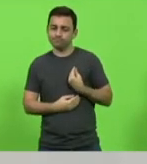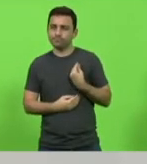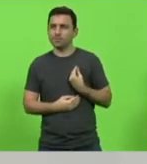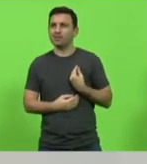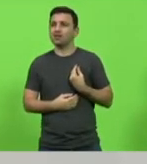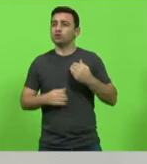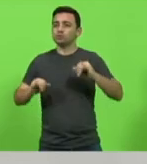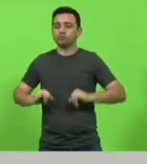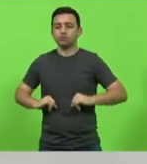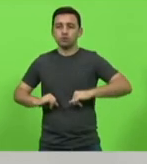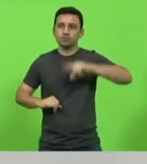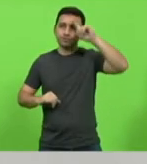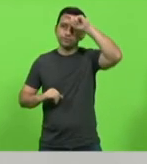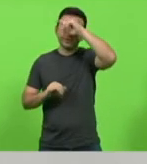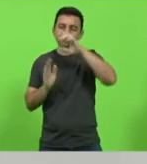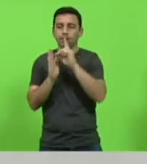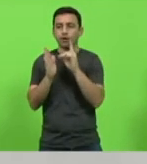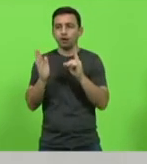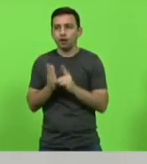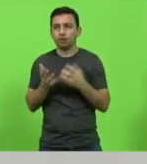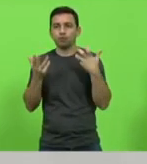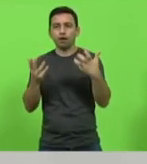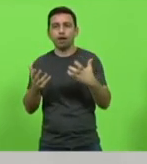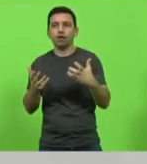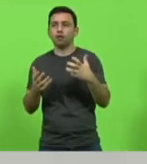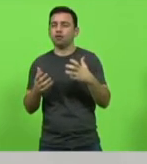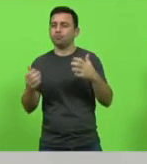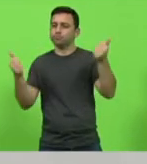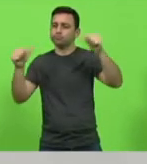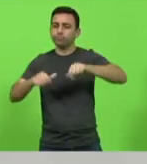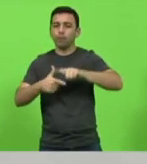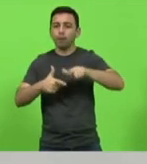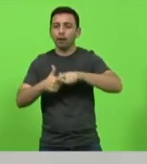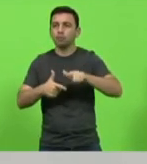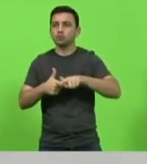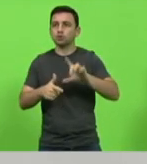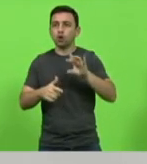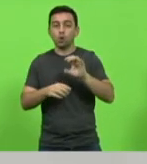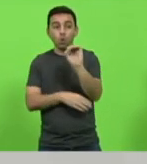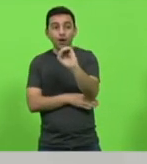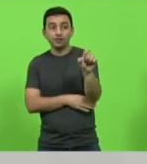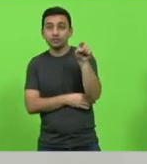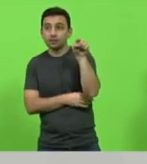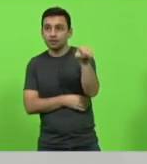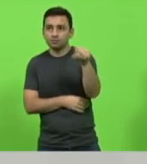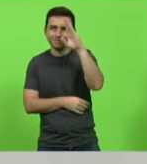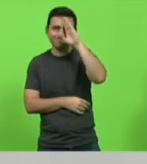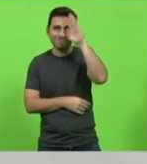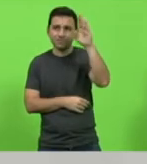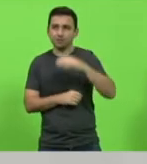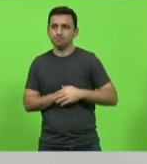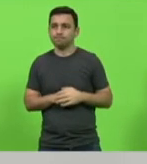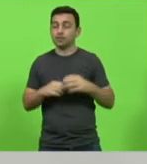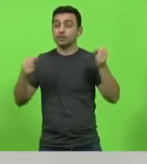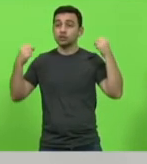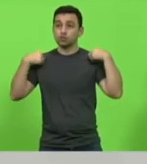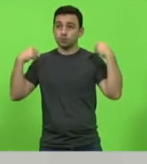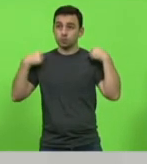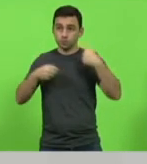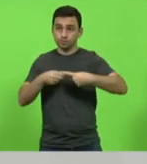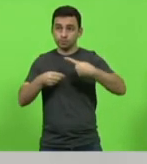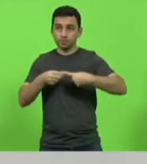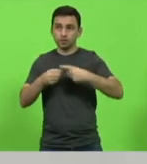decreto de situação de emergência principalmente na região oeste do Estado em Chapecó o